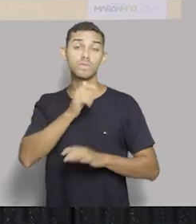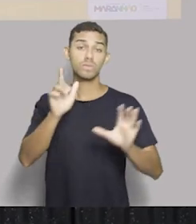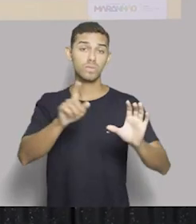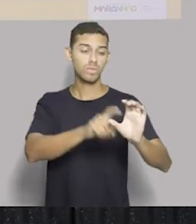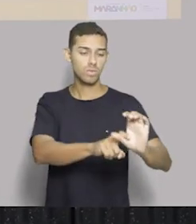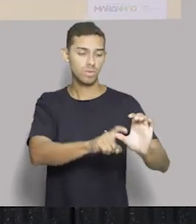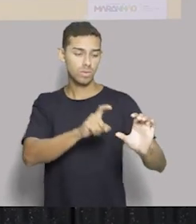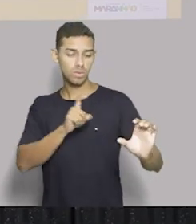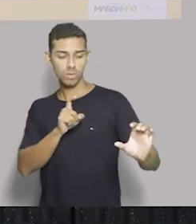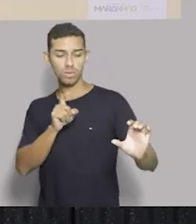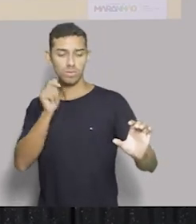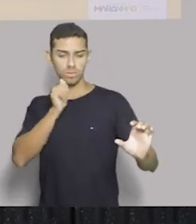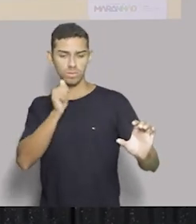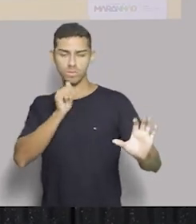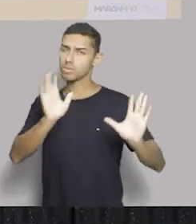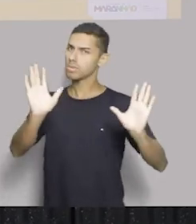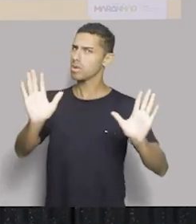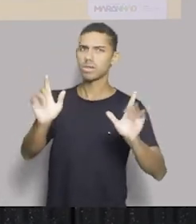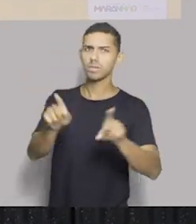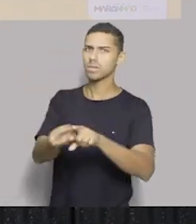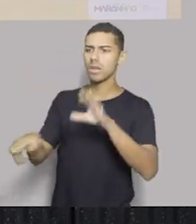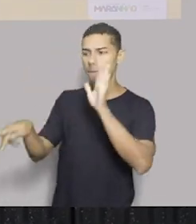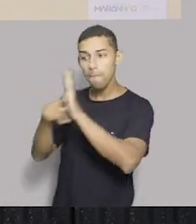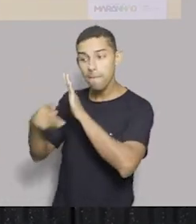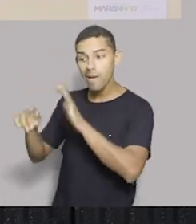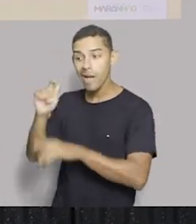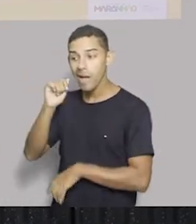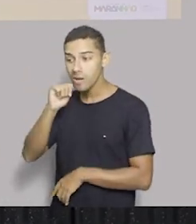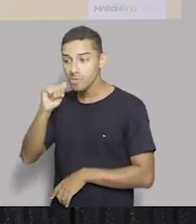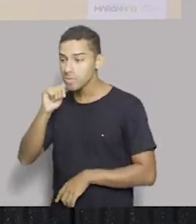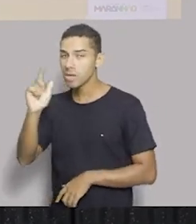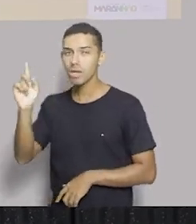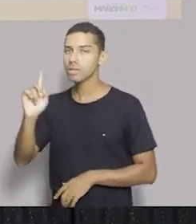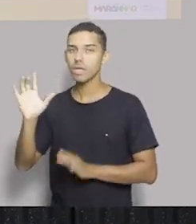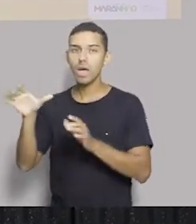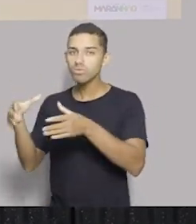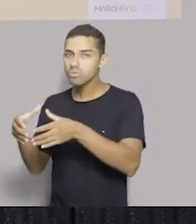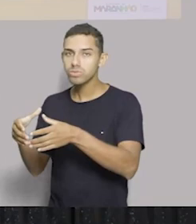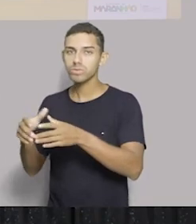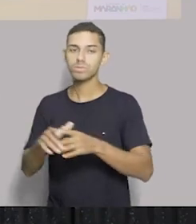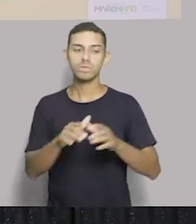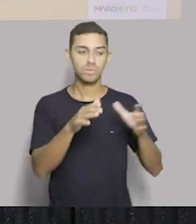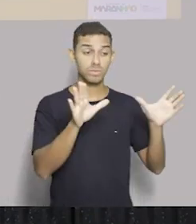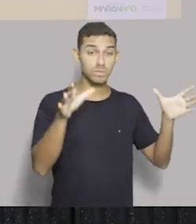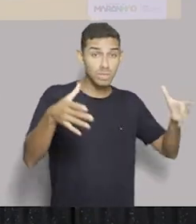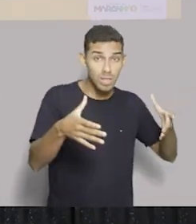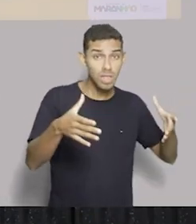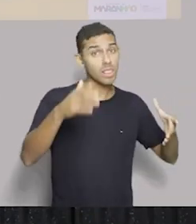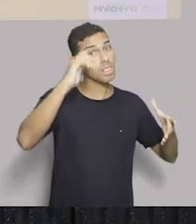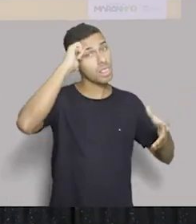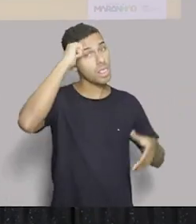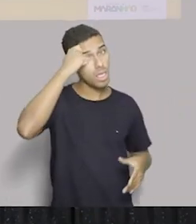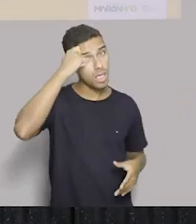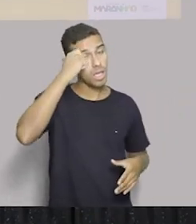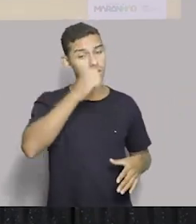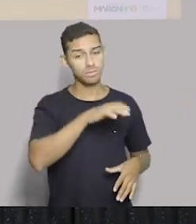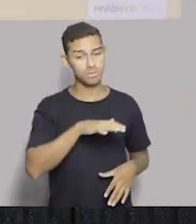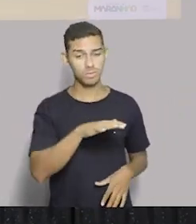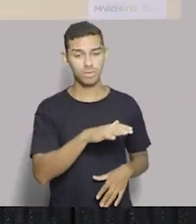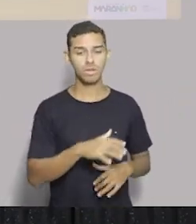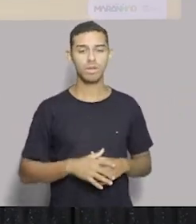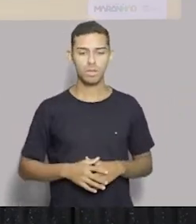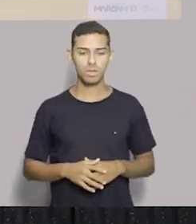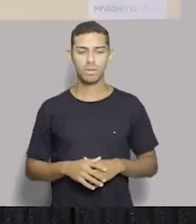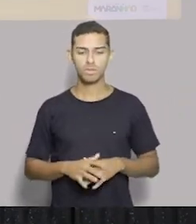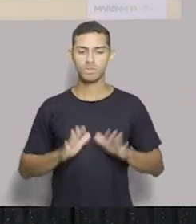mas só que nesse caso a gente não tá falando das mulheres a gente tá falando dos negros então a letra B